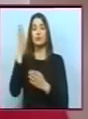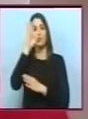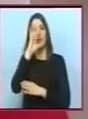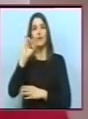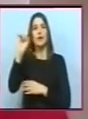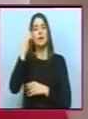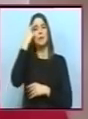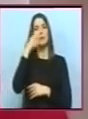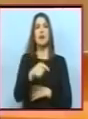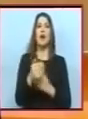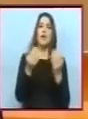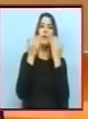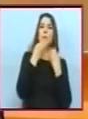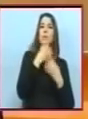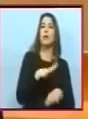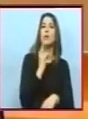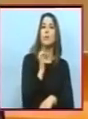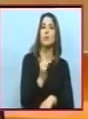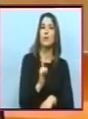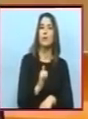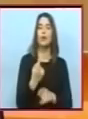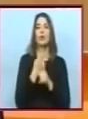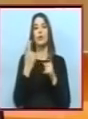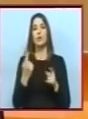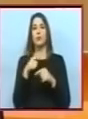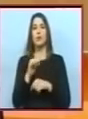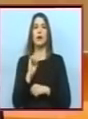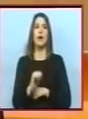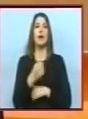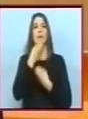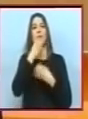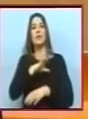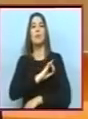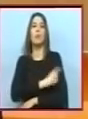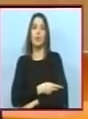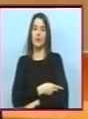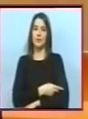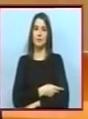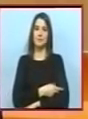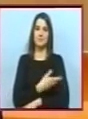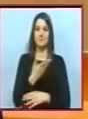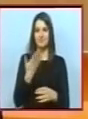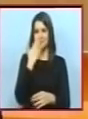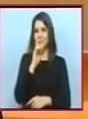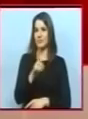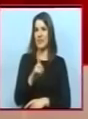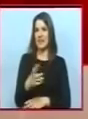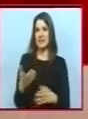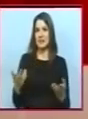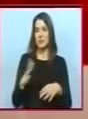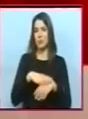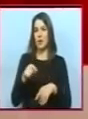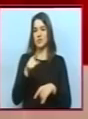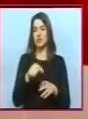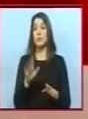não pode perder informação, porque perder informação é perder poder. Isso é muito, que saído muito por aí. Mas, por exemplo, em